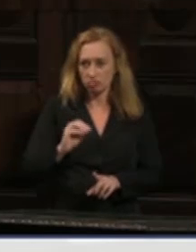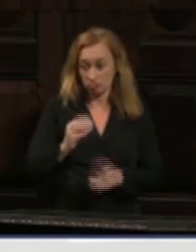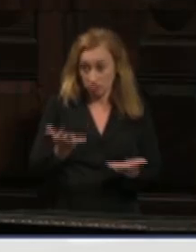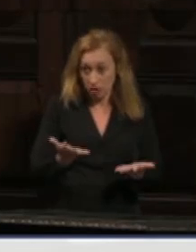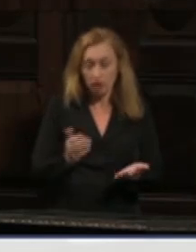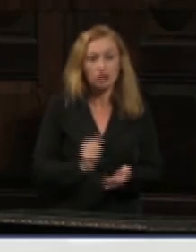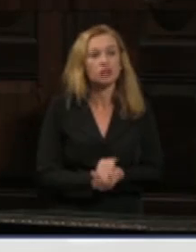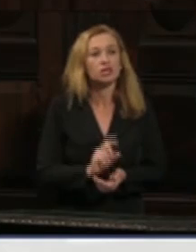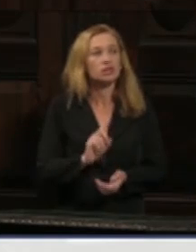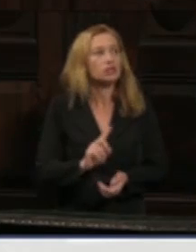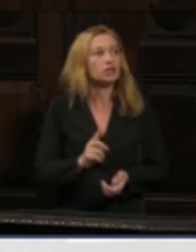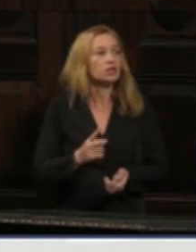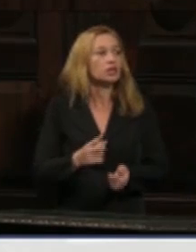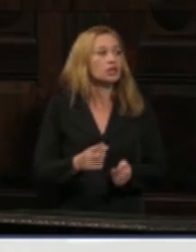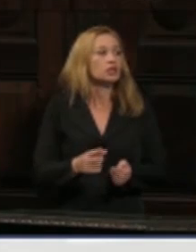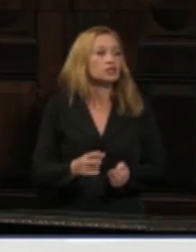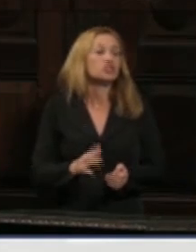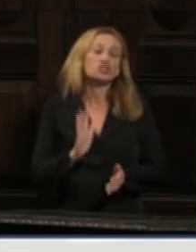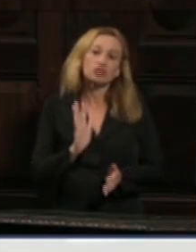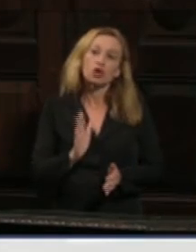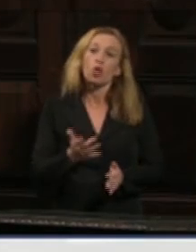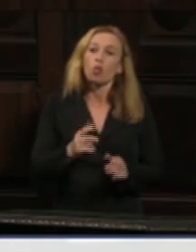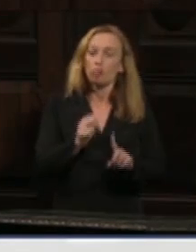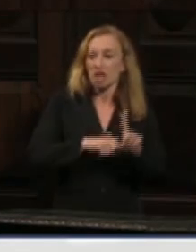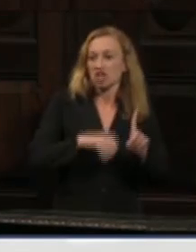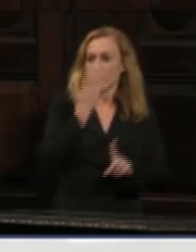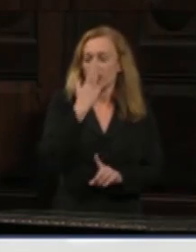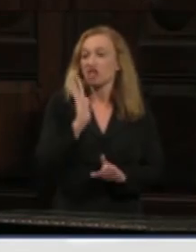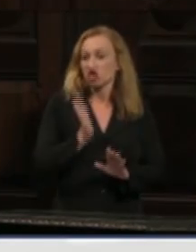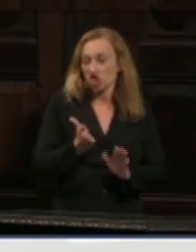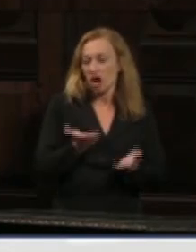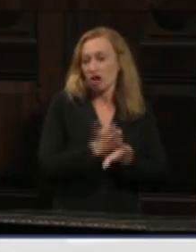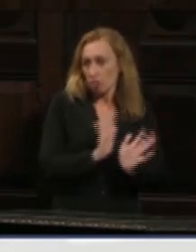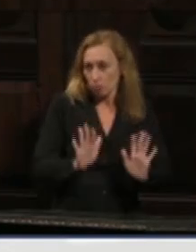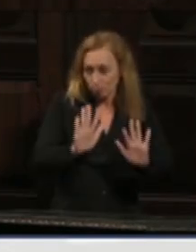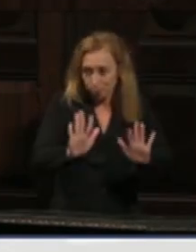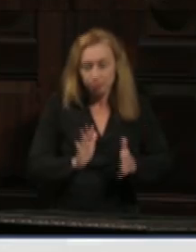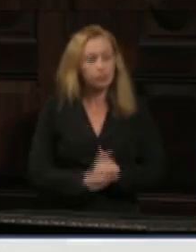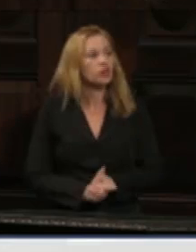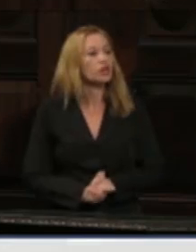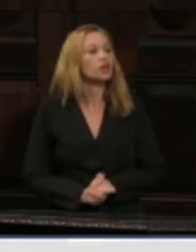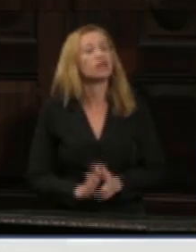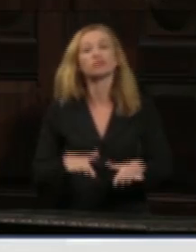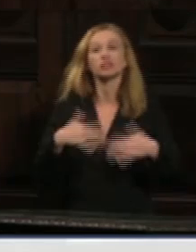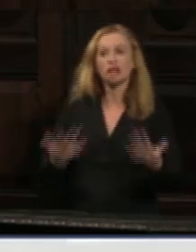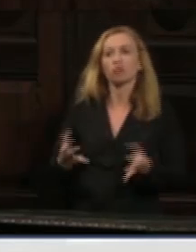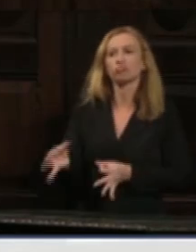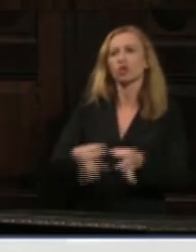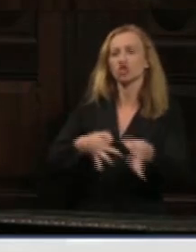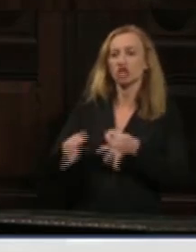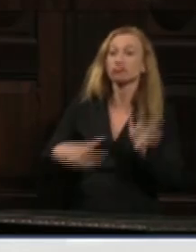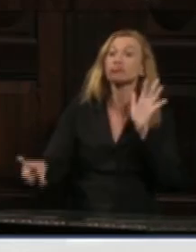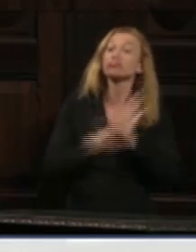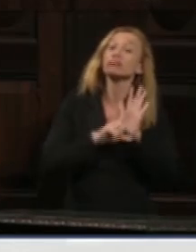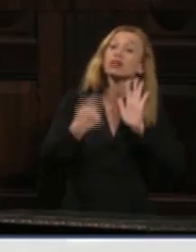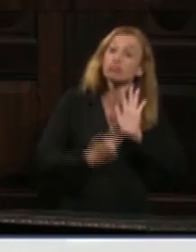fevereiro já se passou. Então, este projeto de